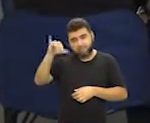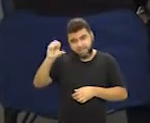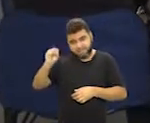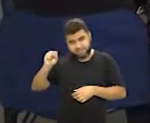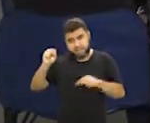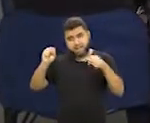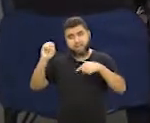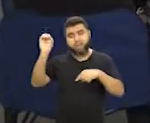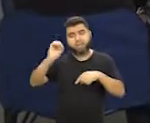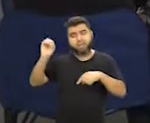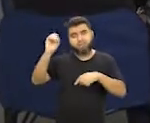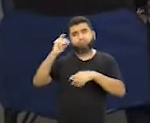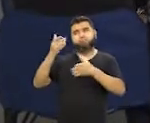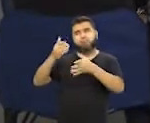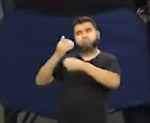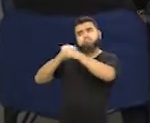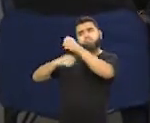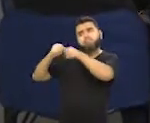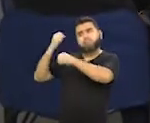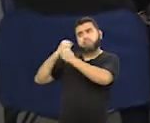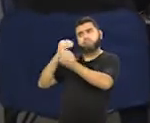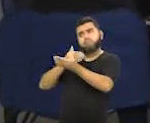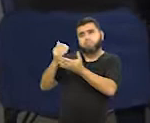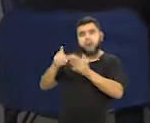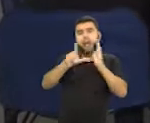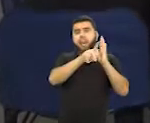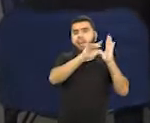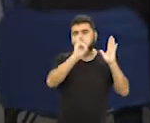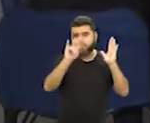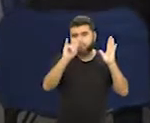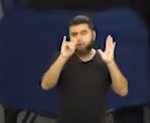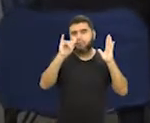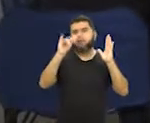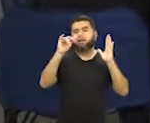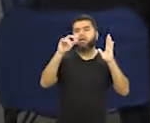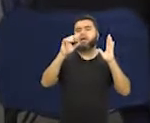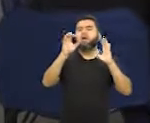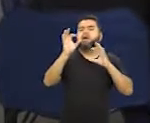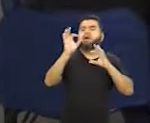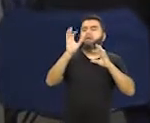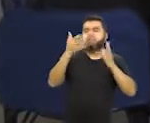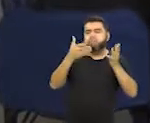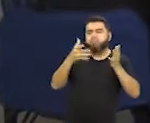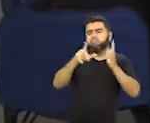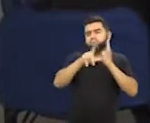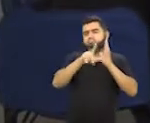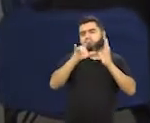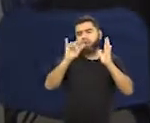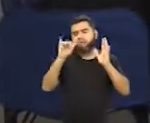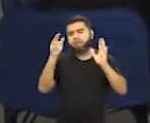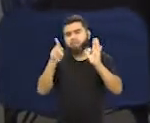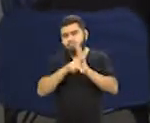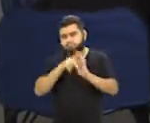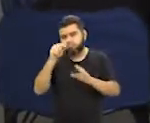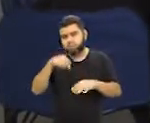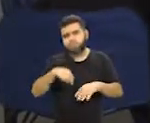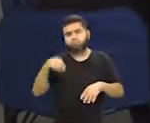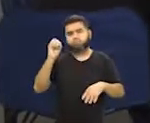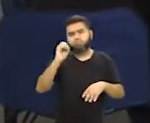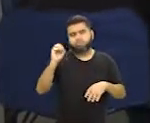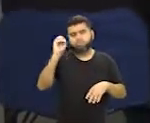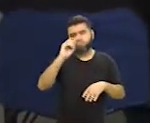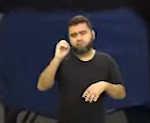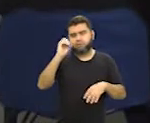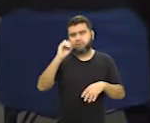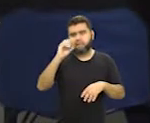Osasco, desde o ano passado, nós temos uma lei municipal, que é o Plano Viver Sem Limite, e